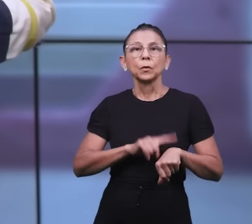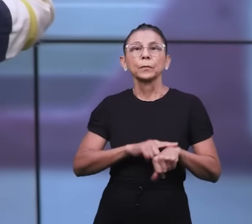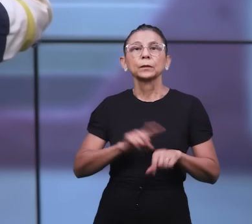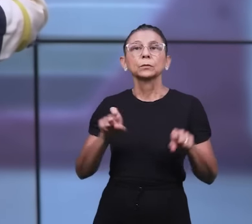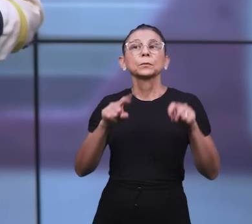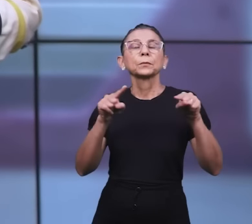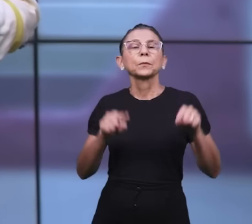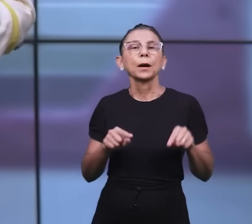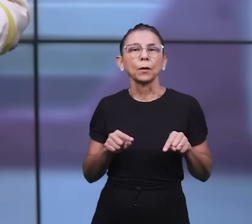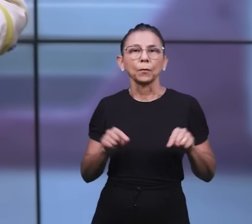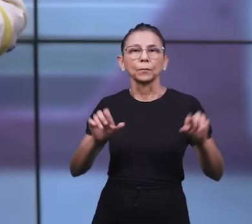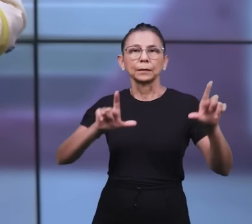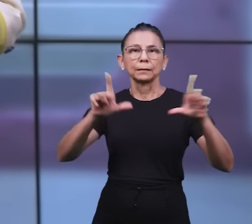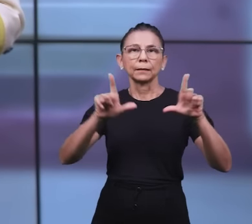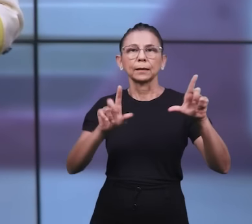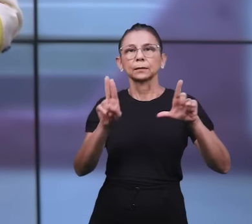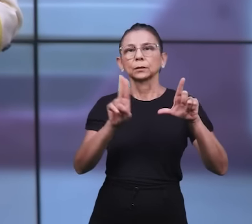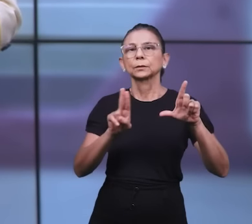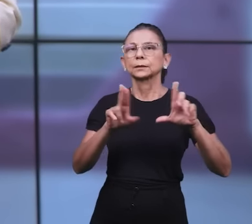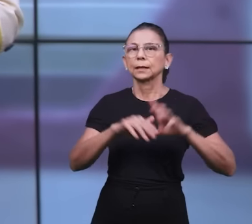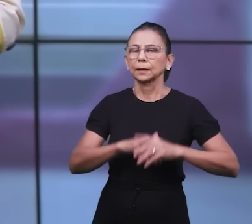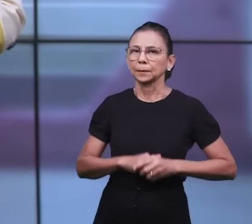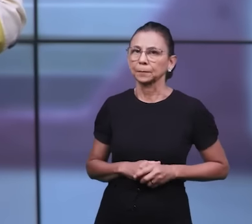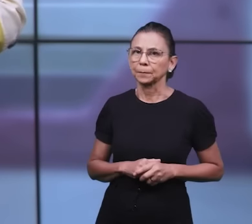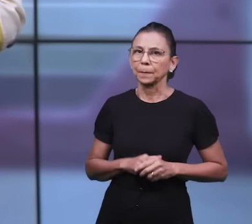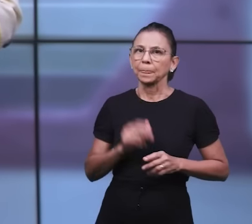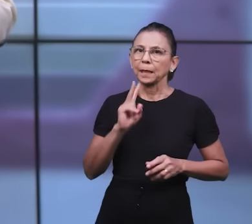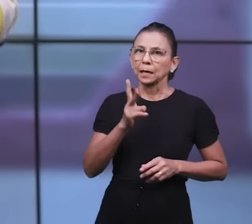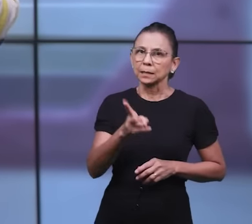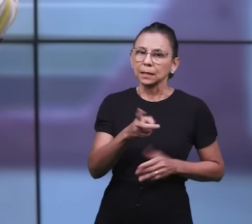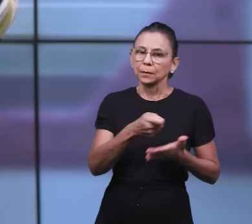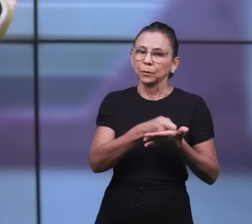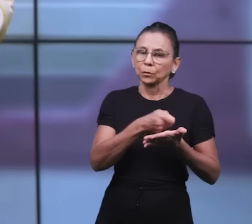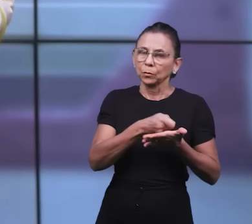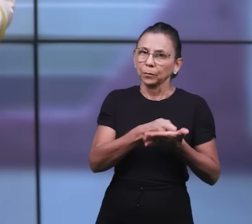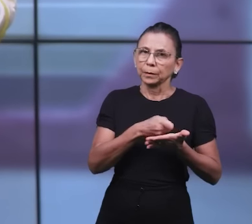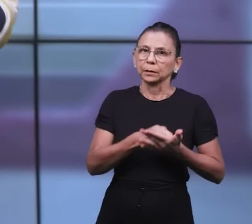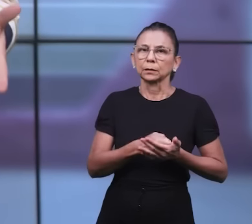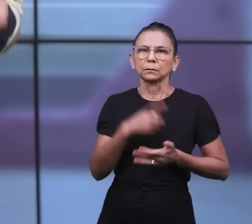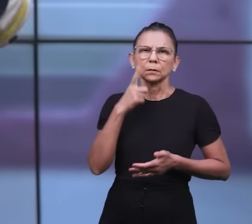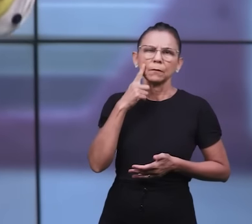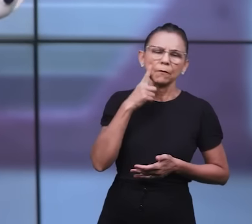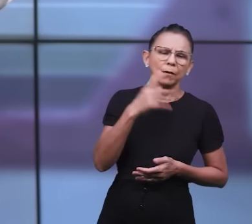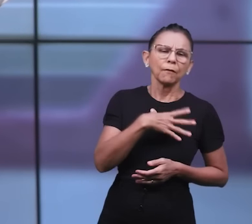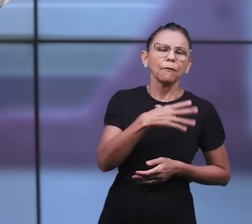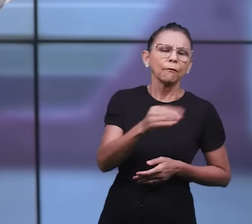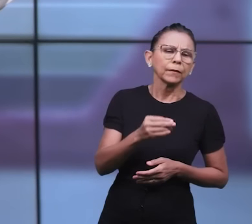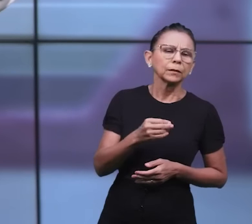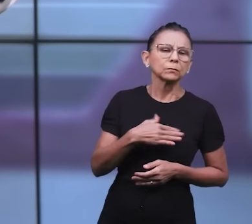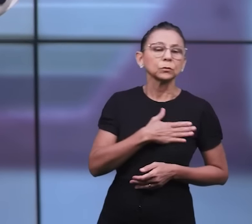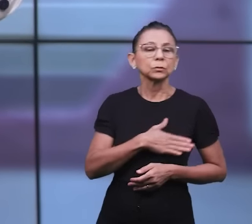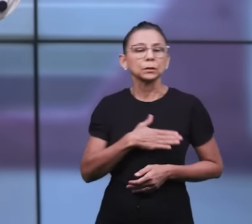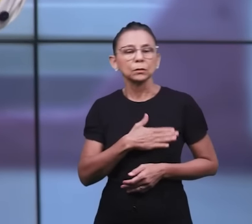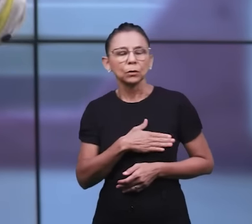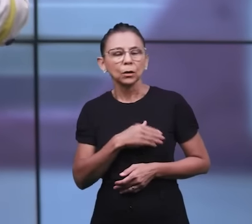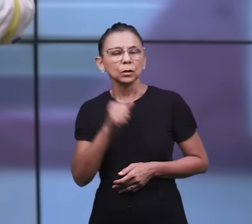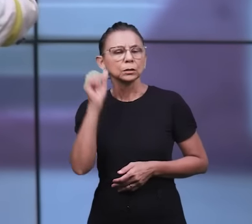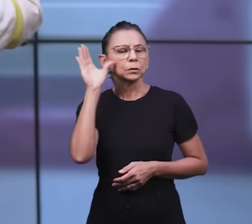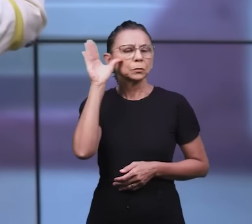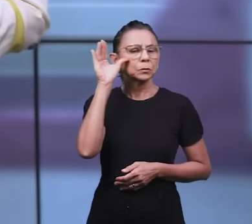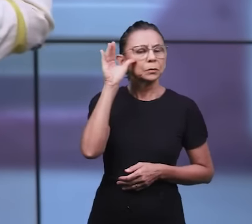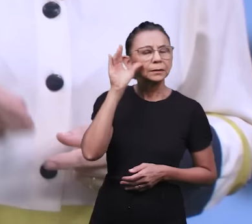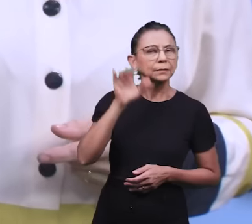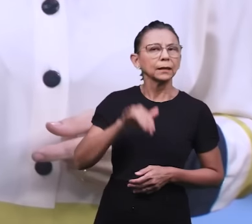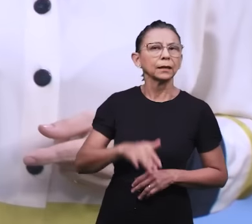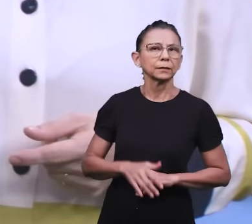acompanhar com permanência para fortalecer o hábito conhecer os gostos e curiosidades dos nossos filhos e